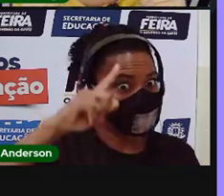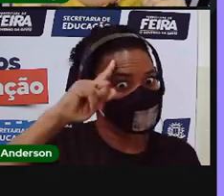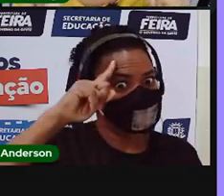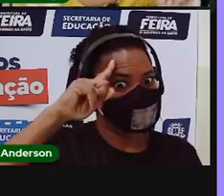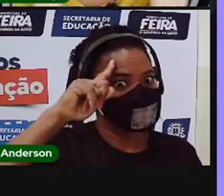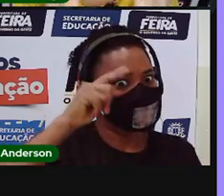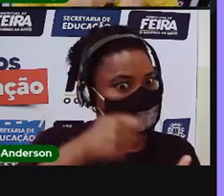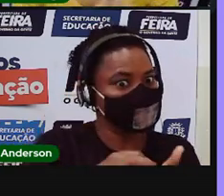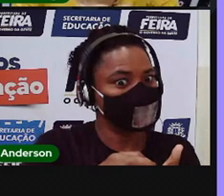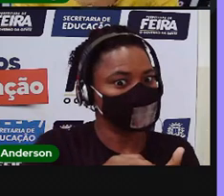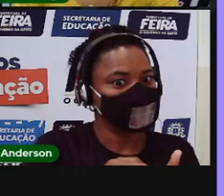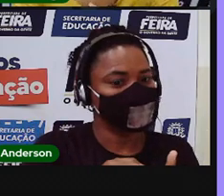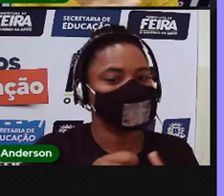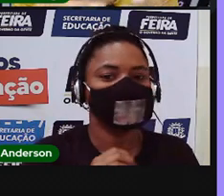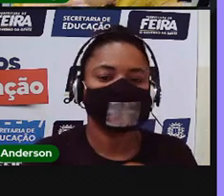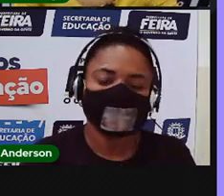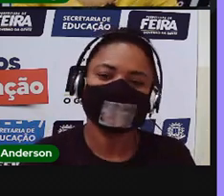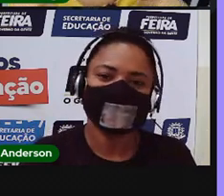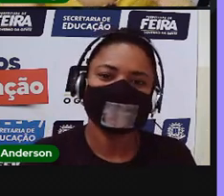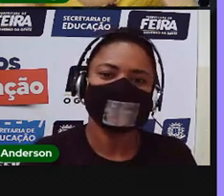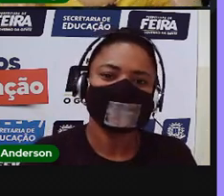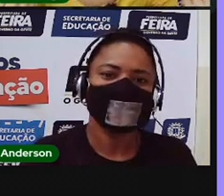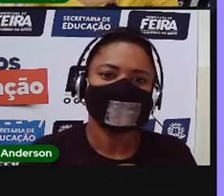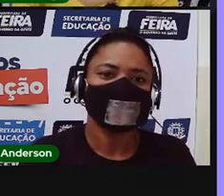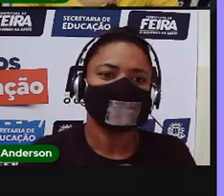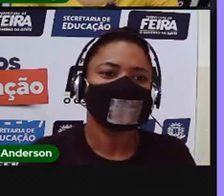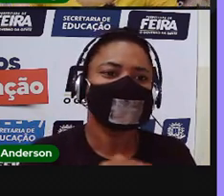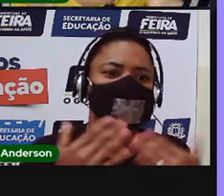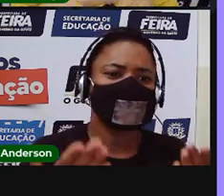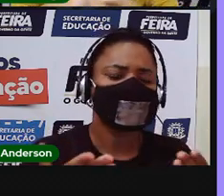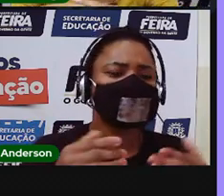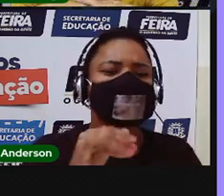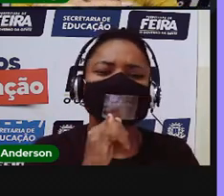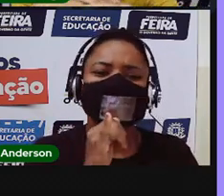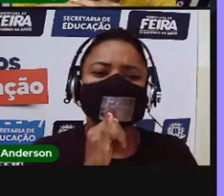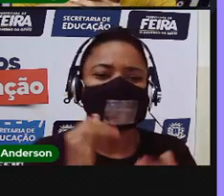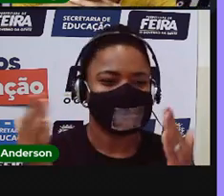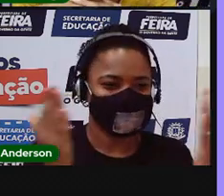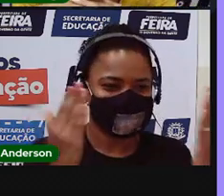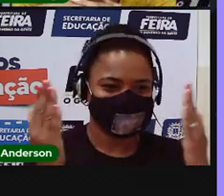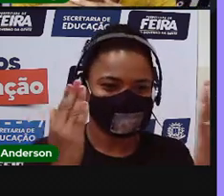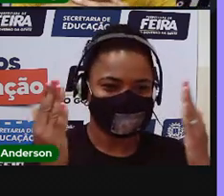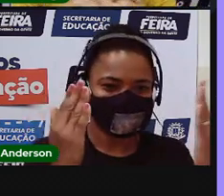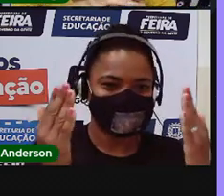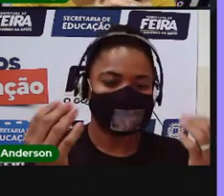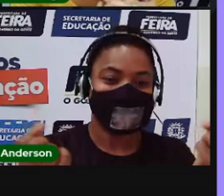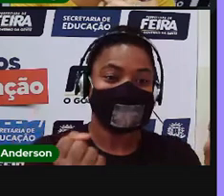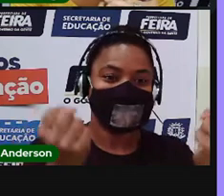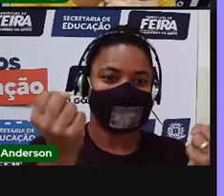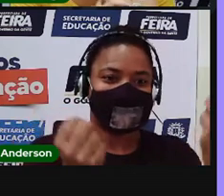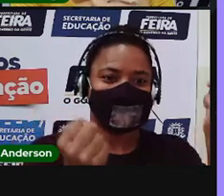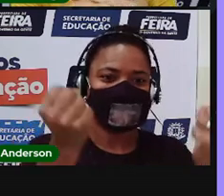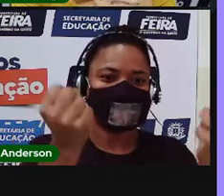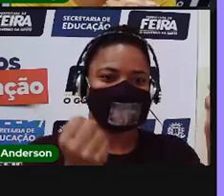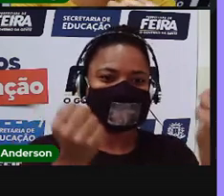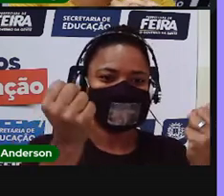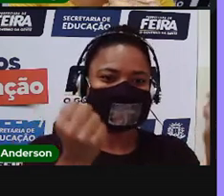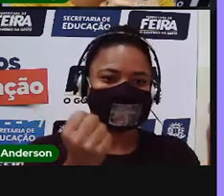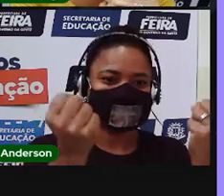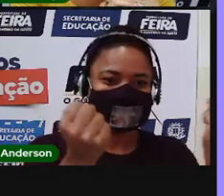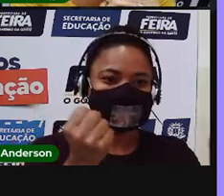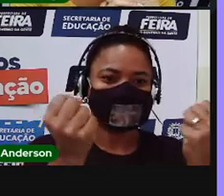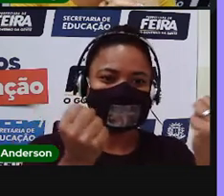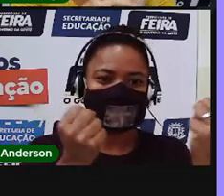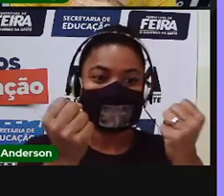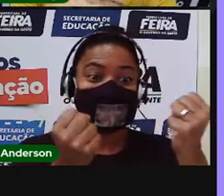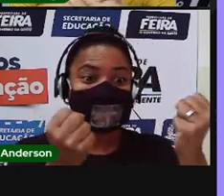né? Por exemplo, um carro. Um carro, para ele funcionar, ele precisa de quê para o carro funcionar? Comenta aí no chat